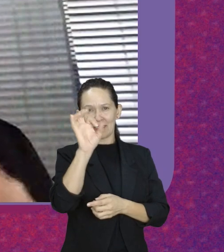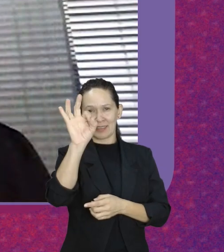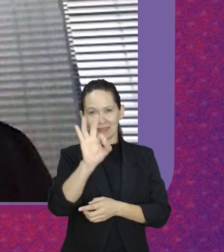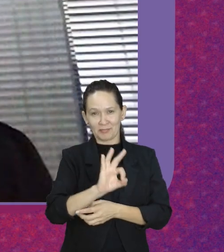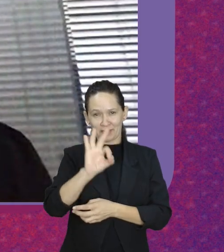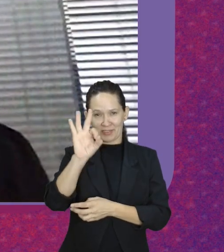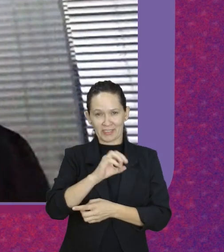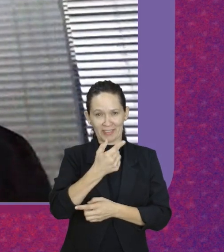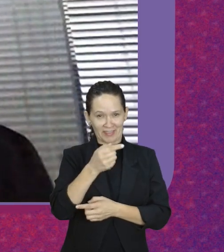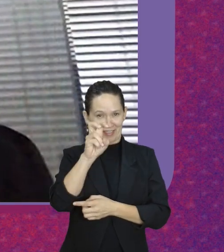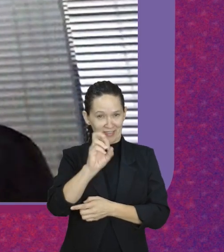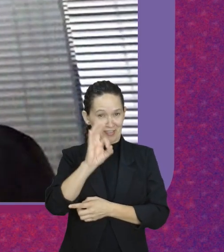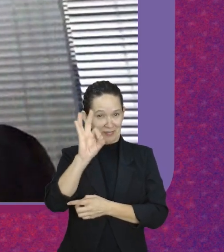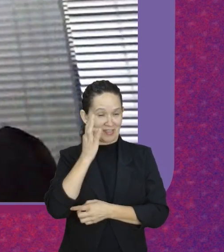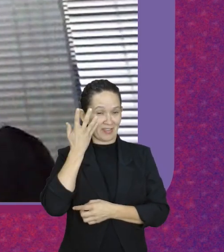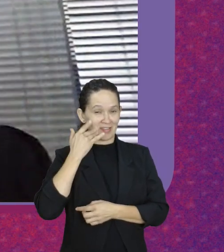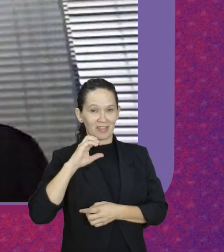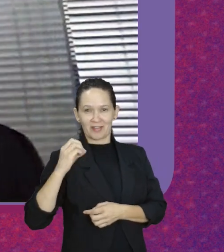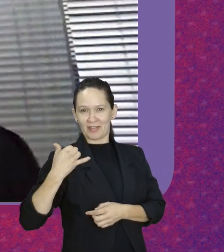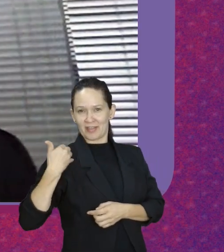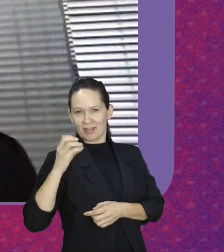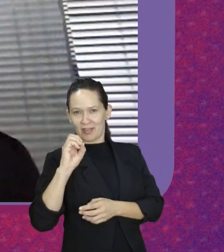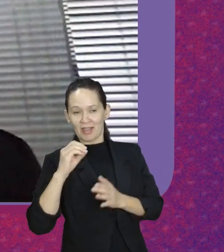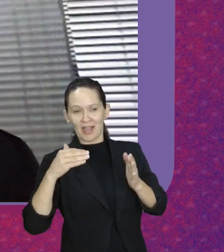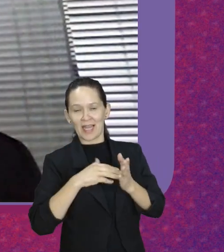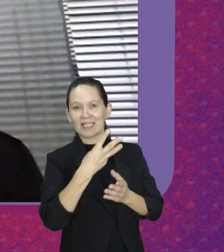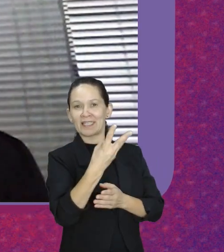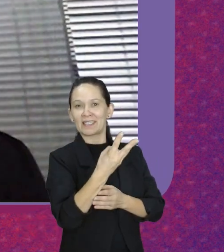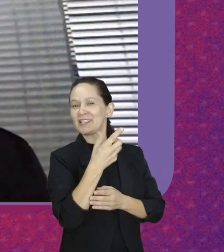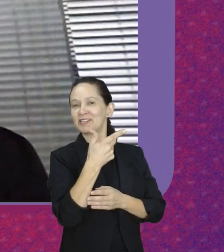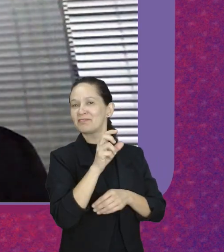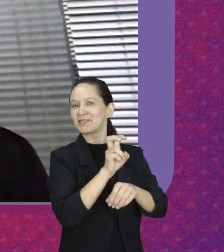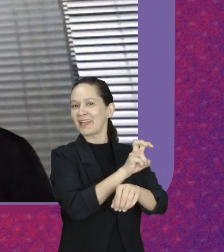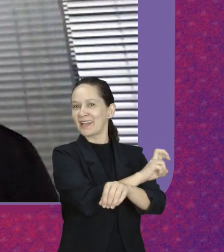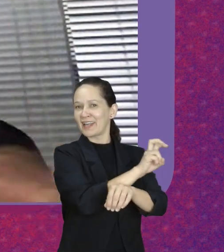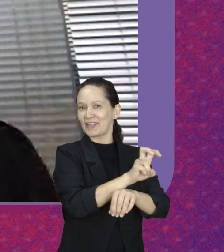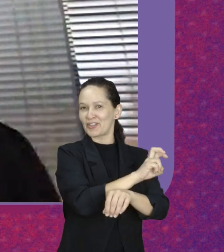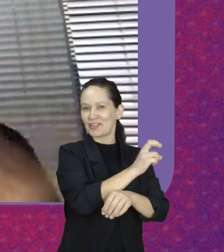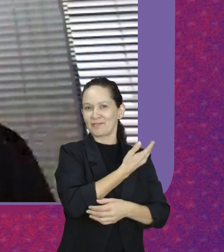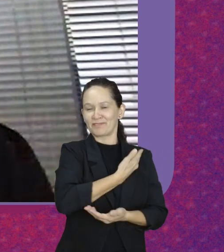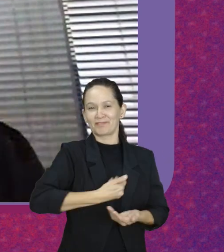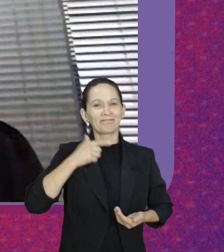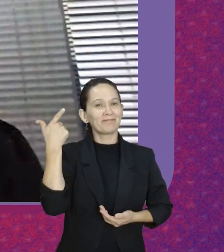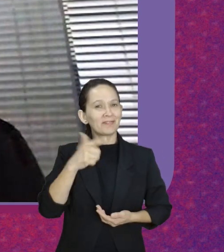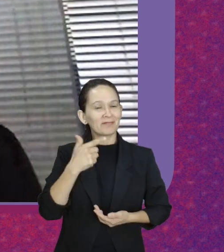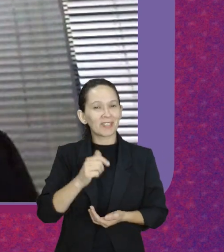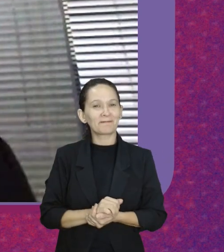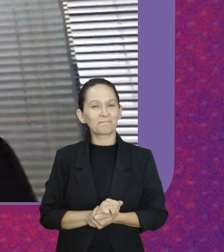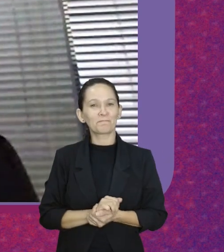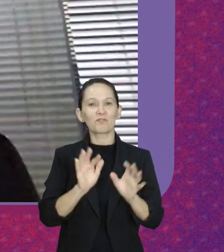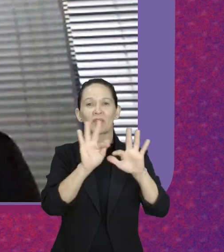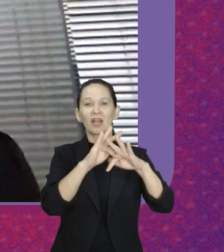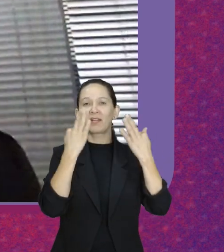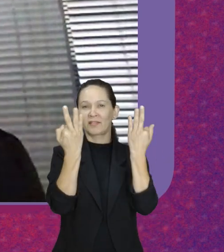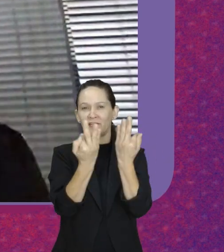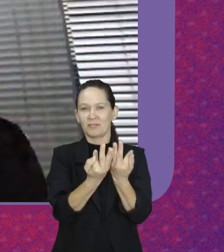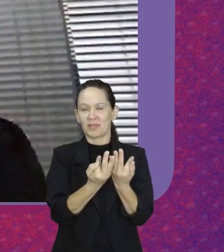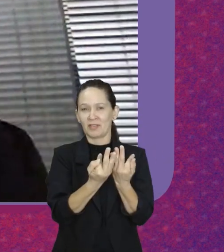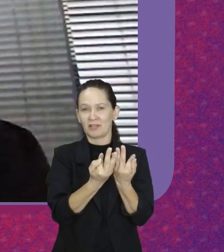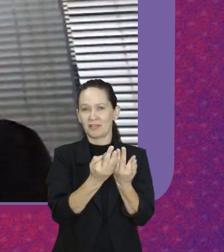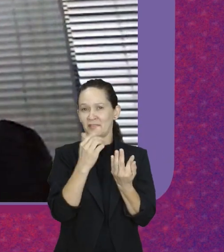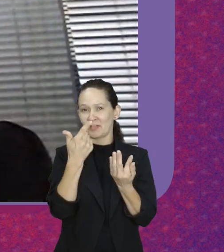75% das crianças de 0 a 3 anos não estão nas creches públicas, né? Das famílias monoparentais,